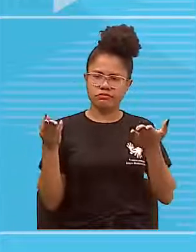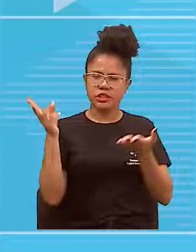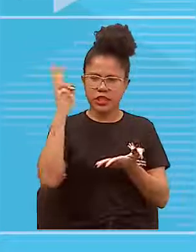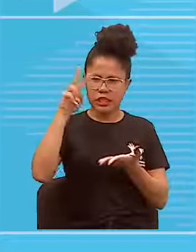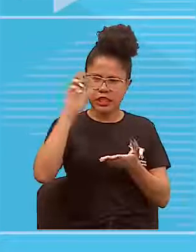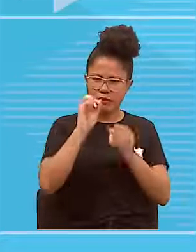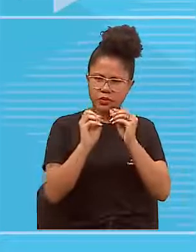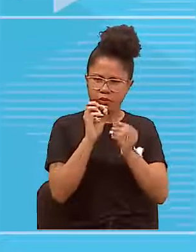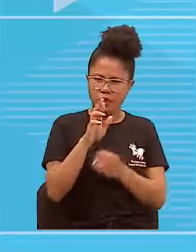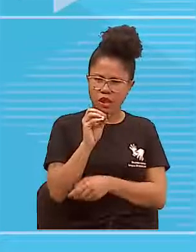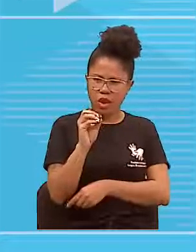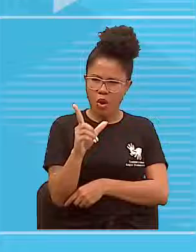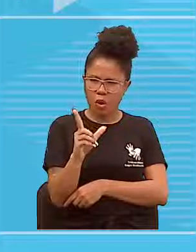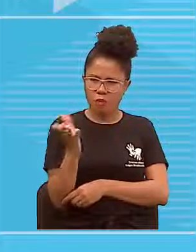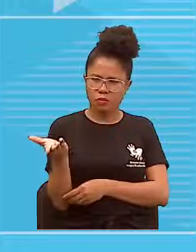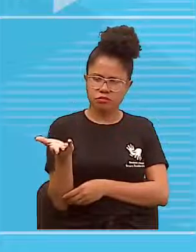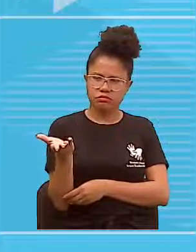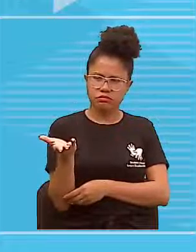Alguém?